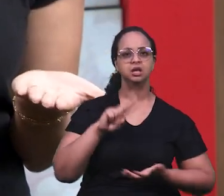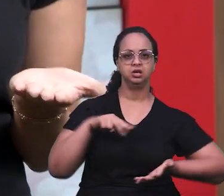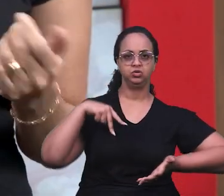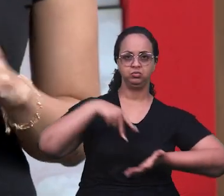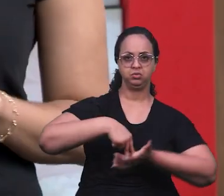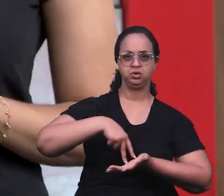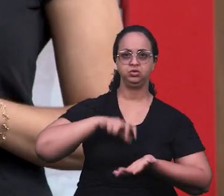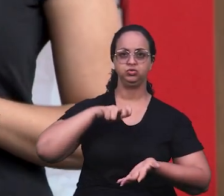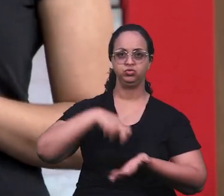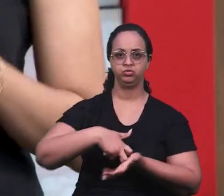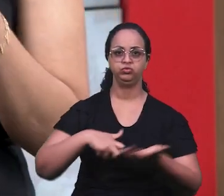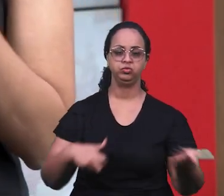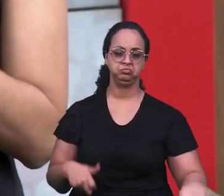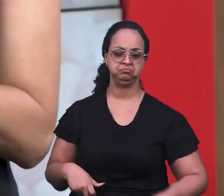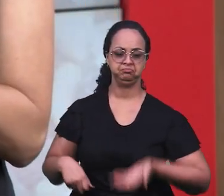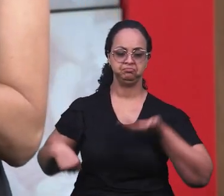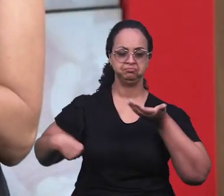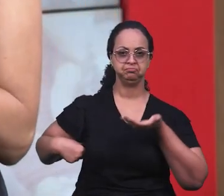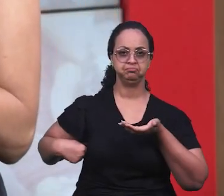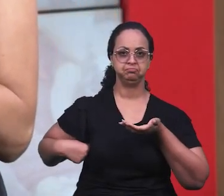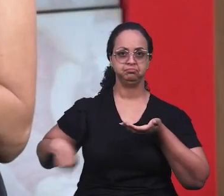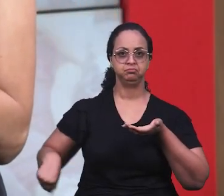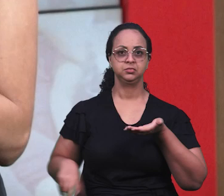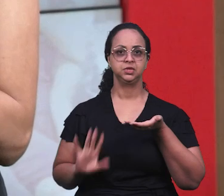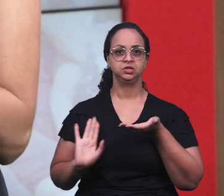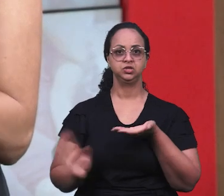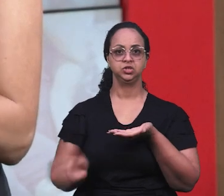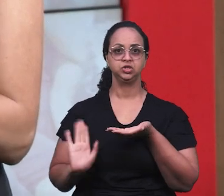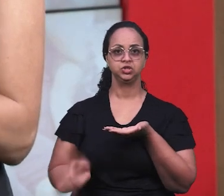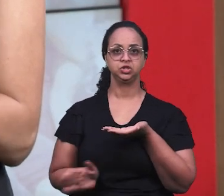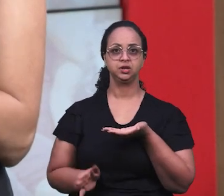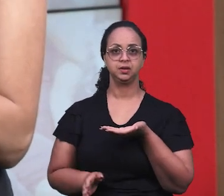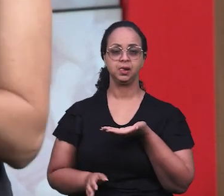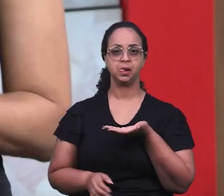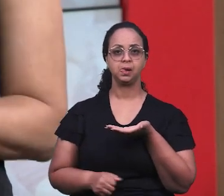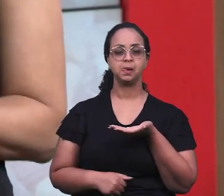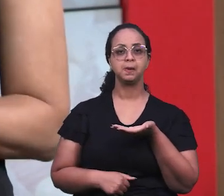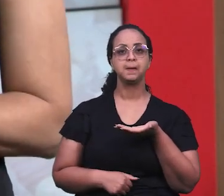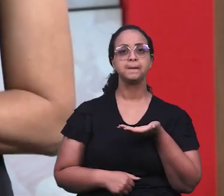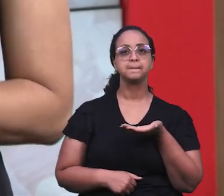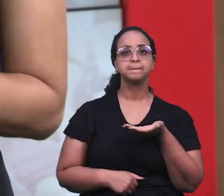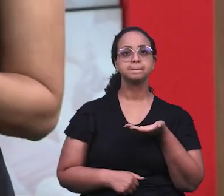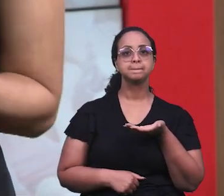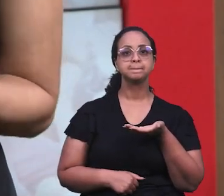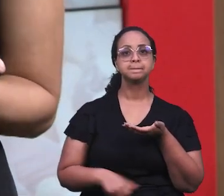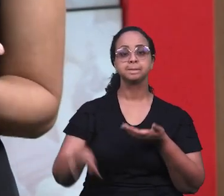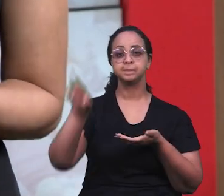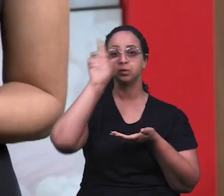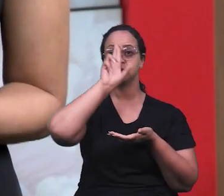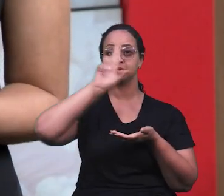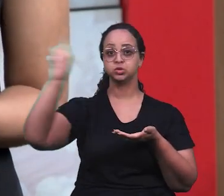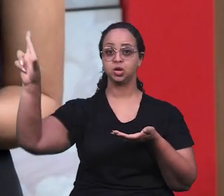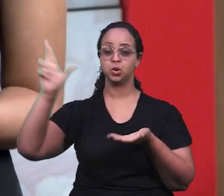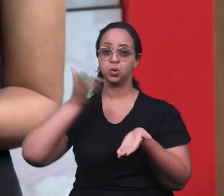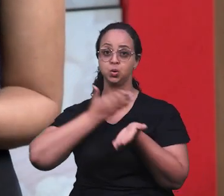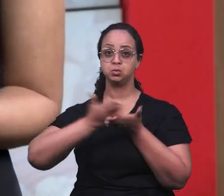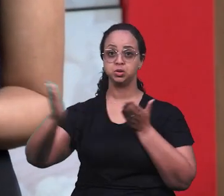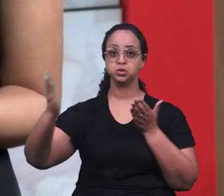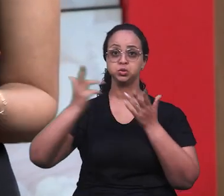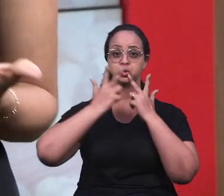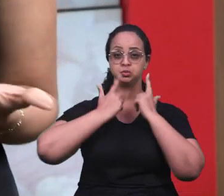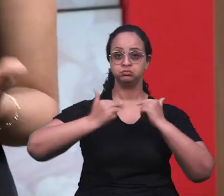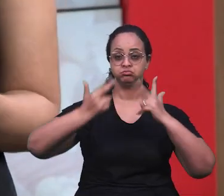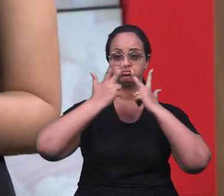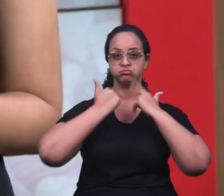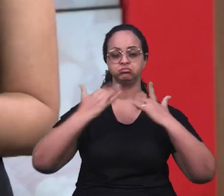colocar em pé, você vai estar com o elemento ali na mão, né? O pão e o vinho, o cálice. O Senhor começou a se manifestar